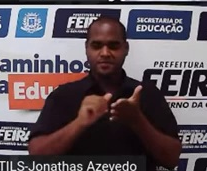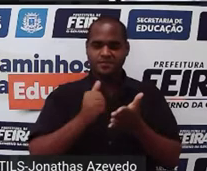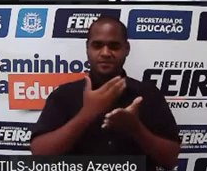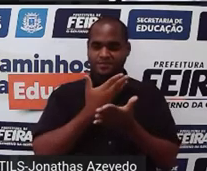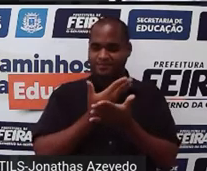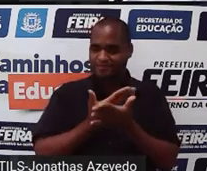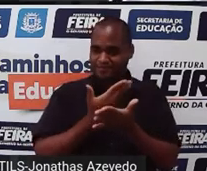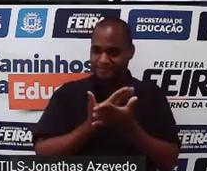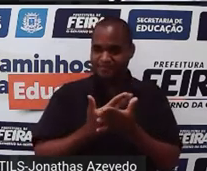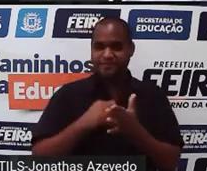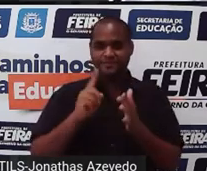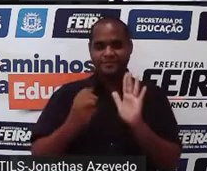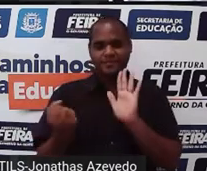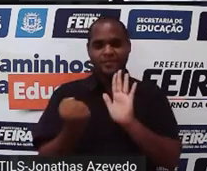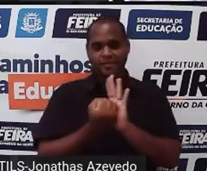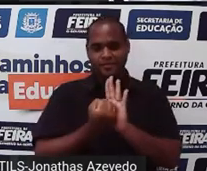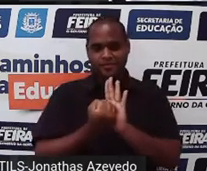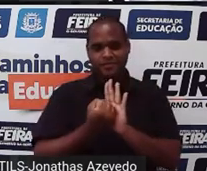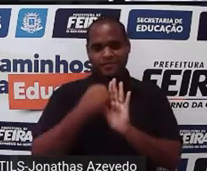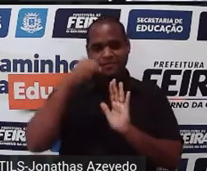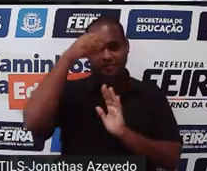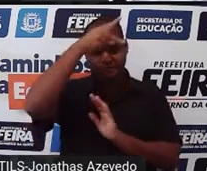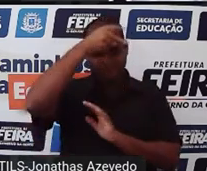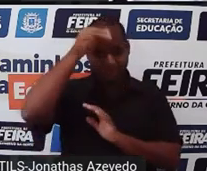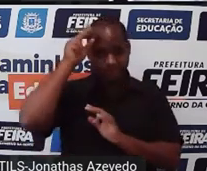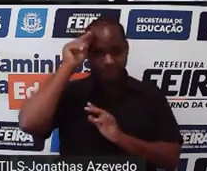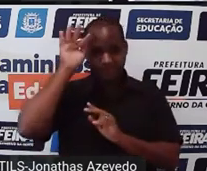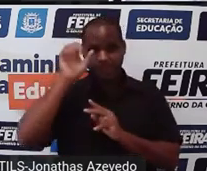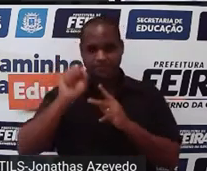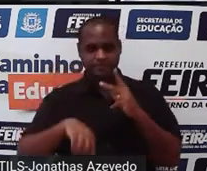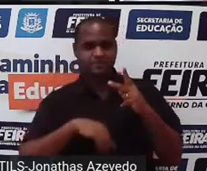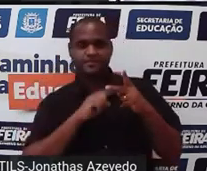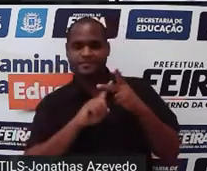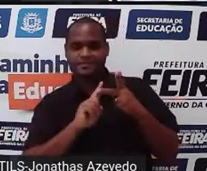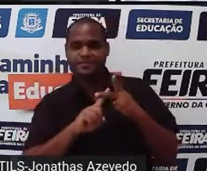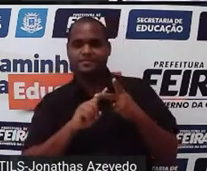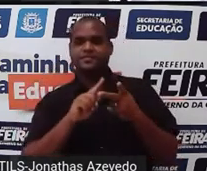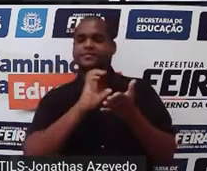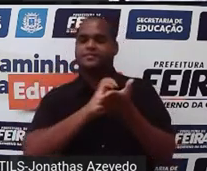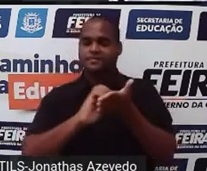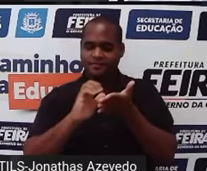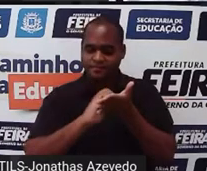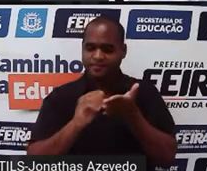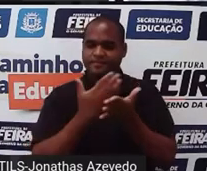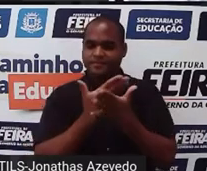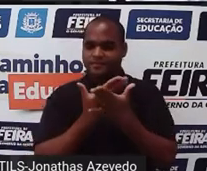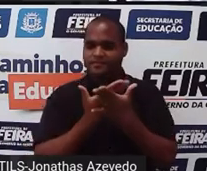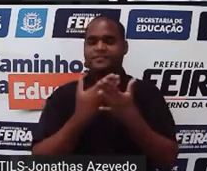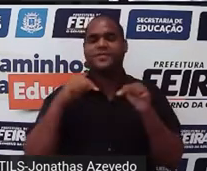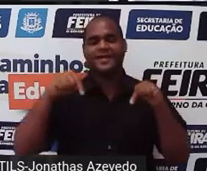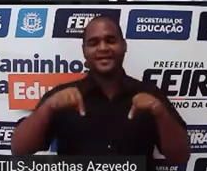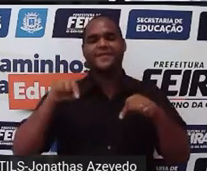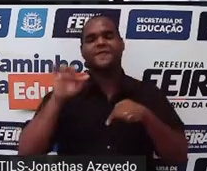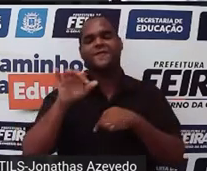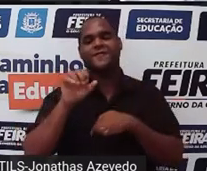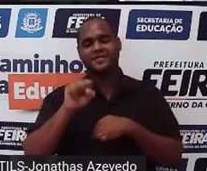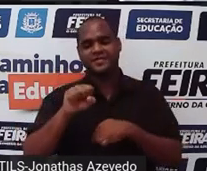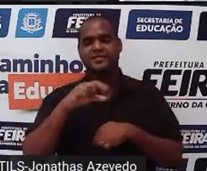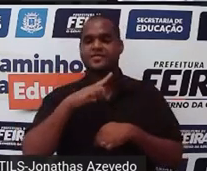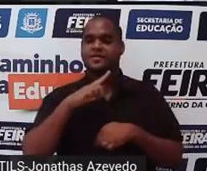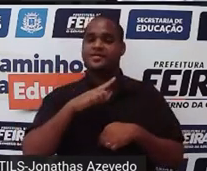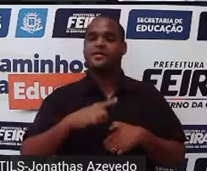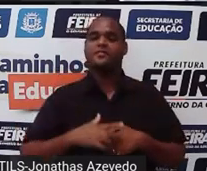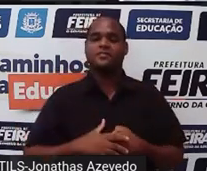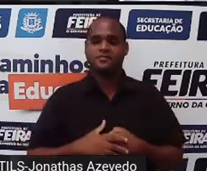que tem as logomartes da Prefeitura Municipal de Feira de Santana e da própria Secretaria de Educação aqui da nossa